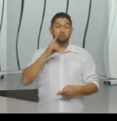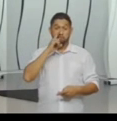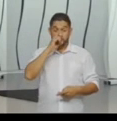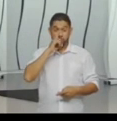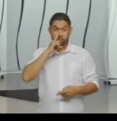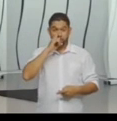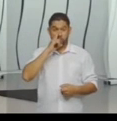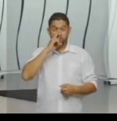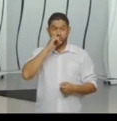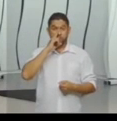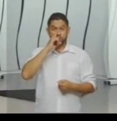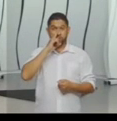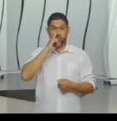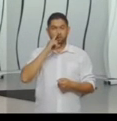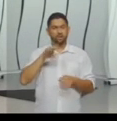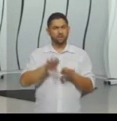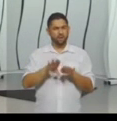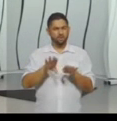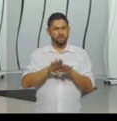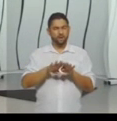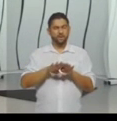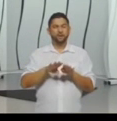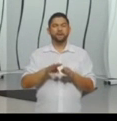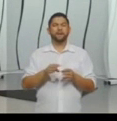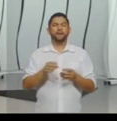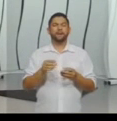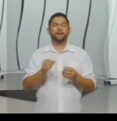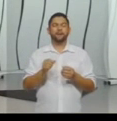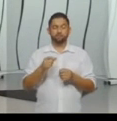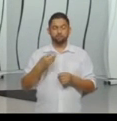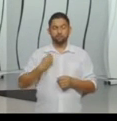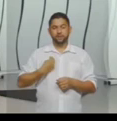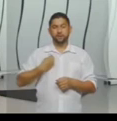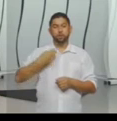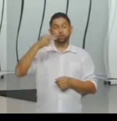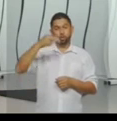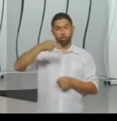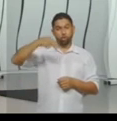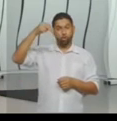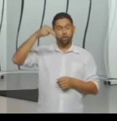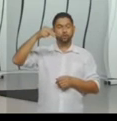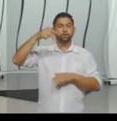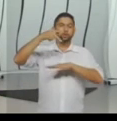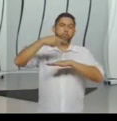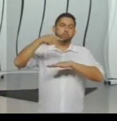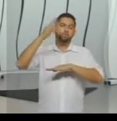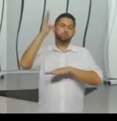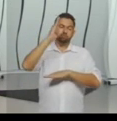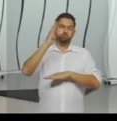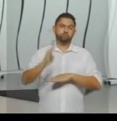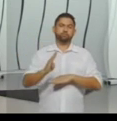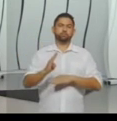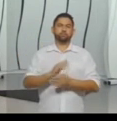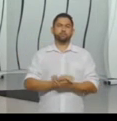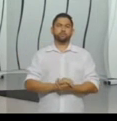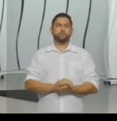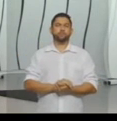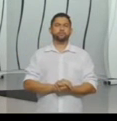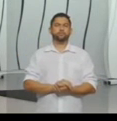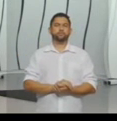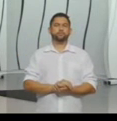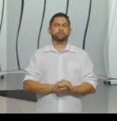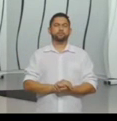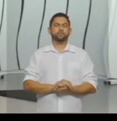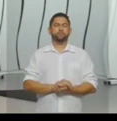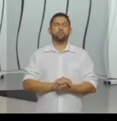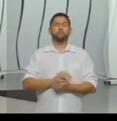perigosa, né? Extremamente grave, que está muito presente no norte do nosso país, principalmente, como é o